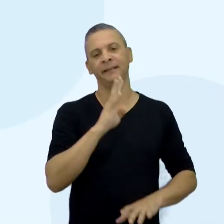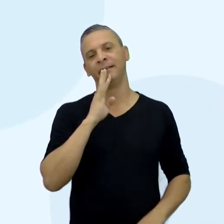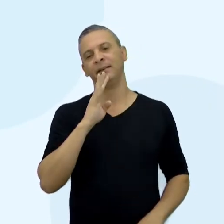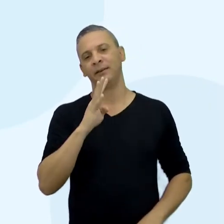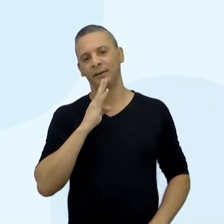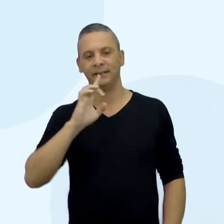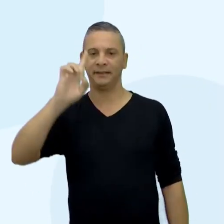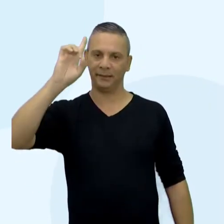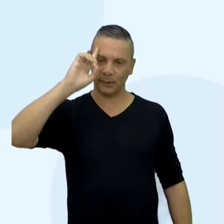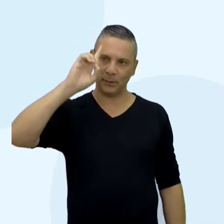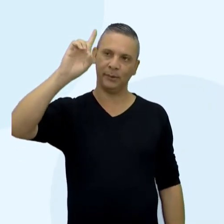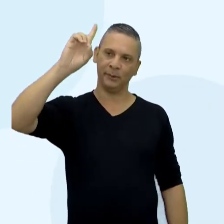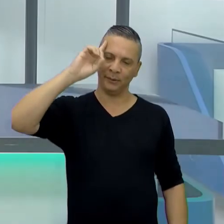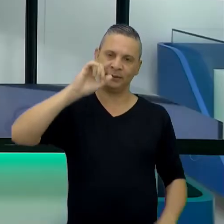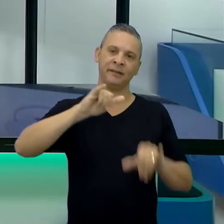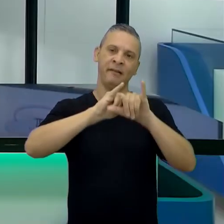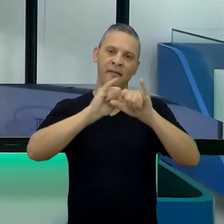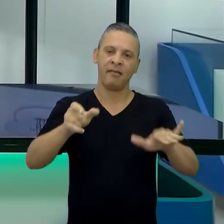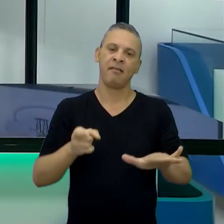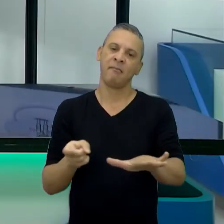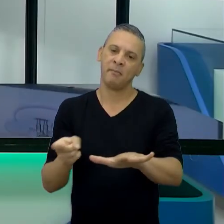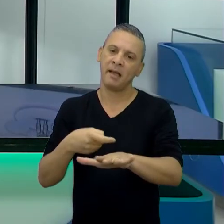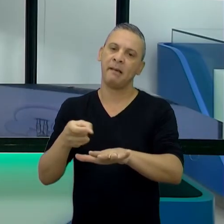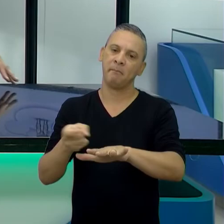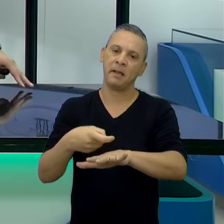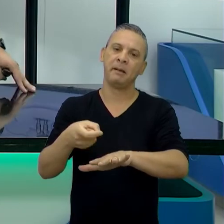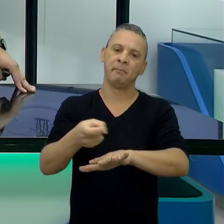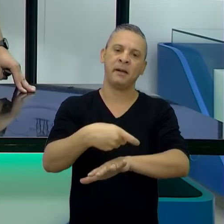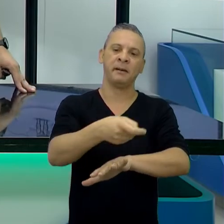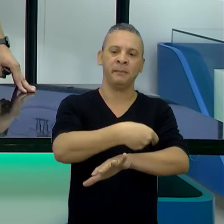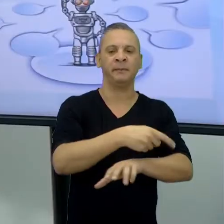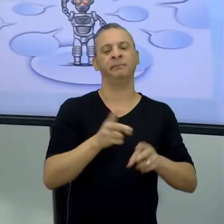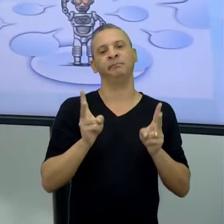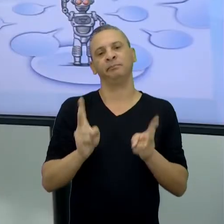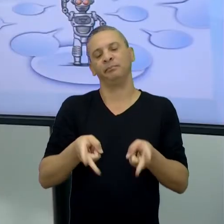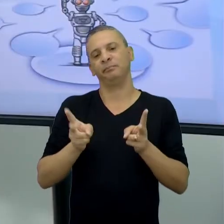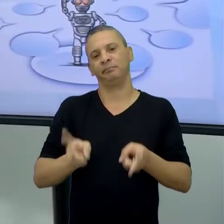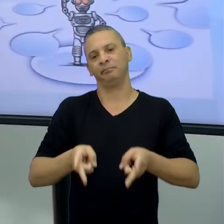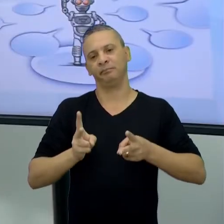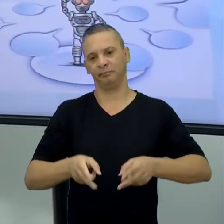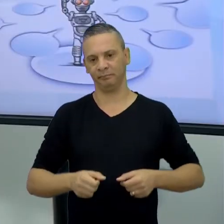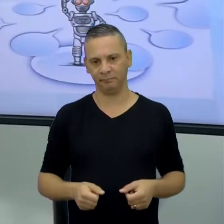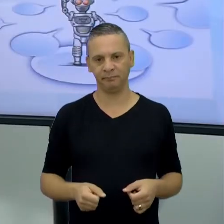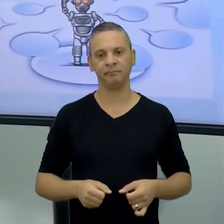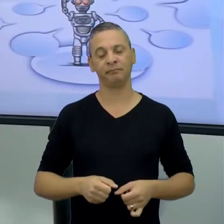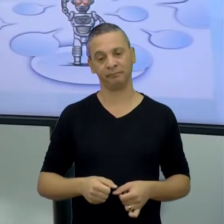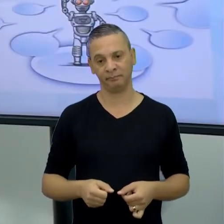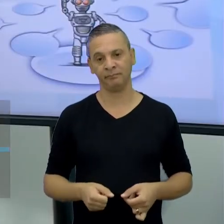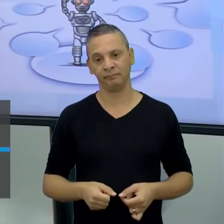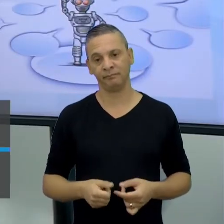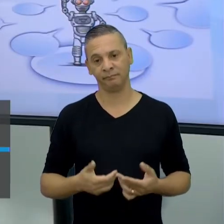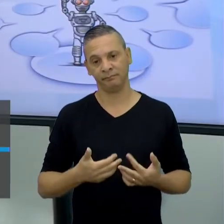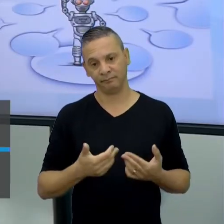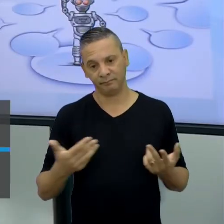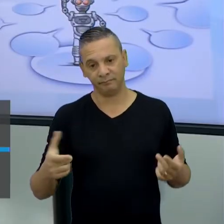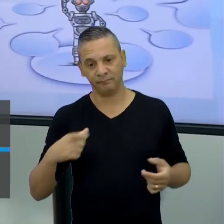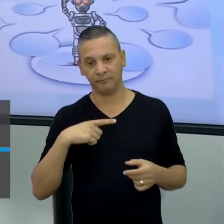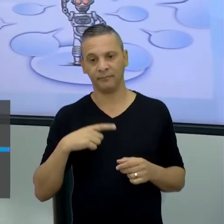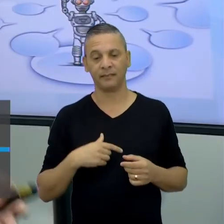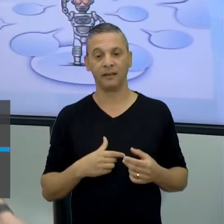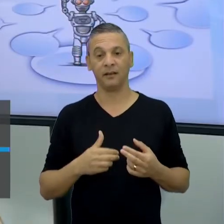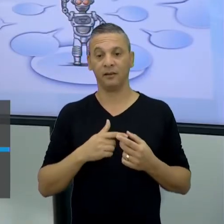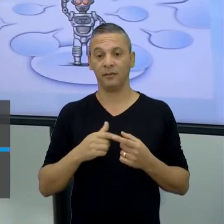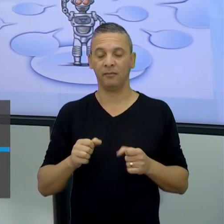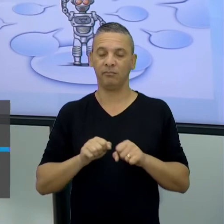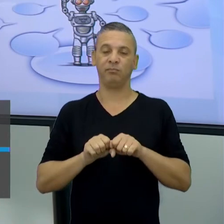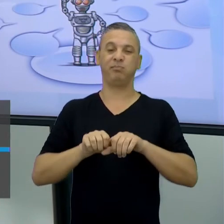Todos os dias a gente se depara com uma verdade. Fake news não é notícia falsa simplesmente. Então, é um termo que quer dizer uma notícia que o alcance